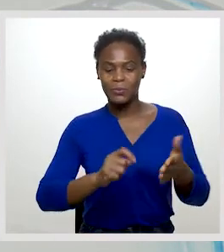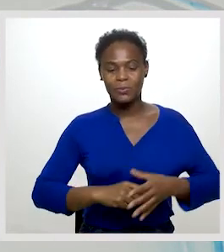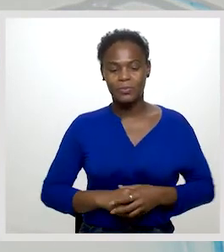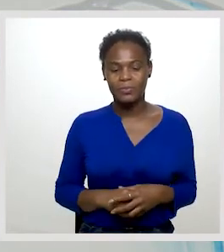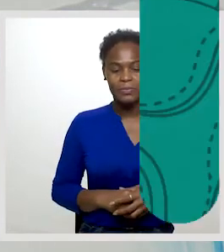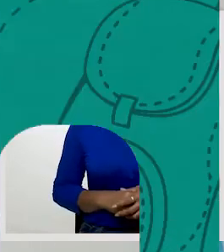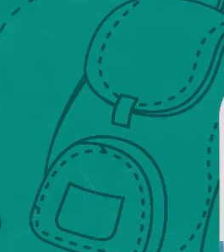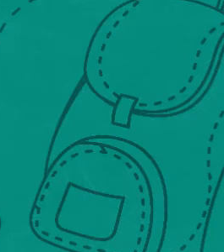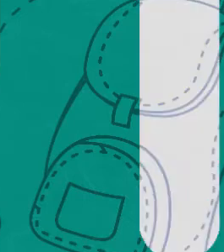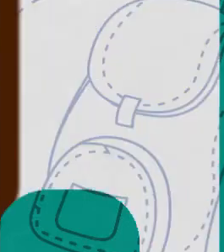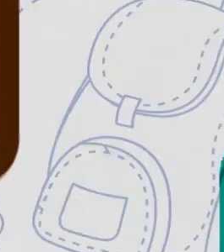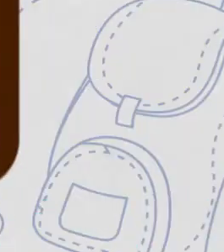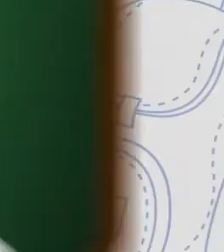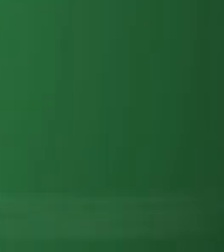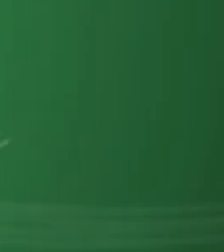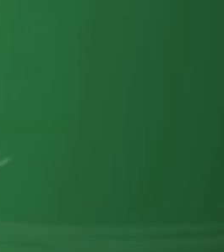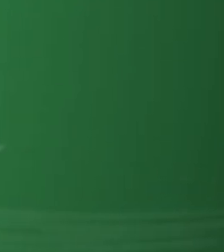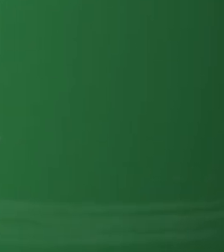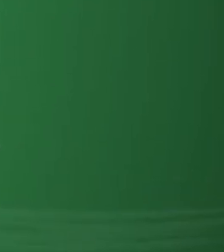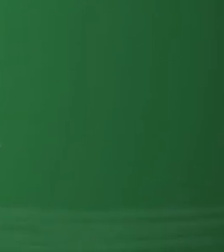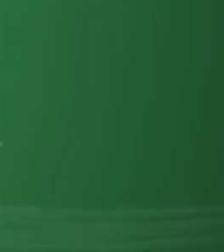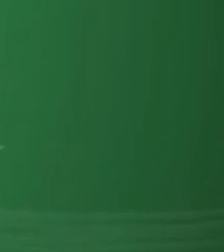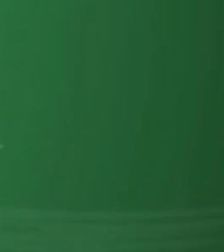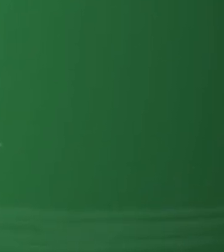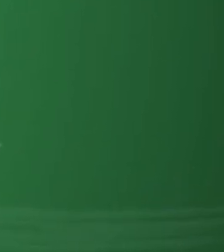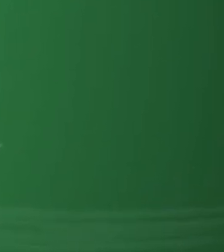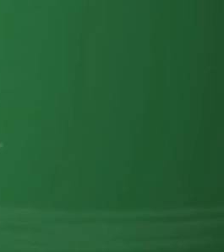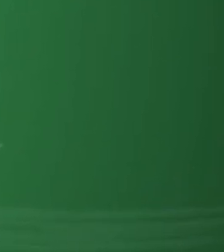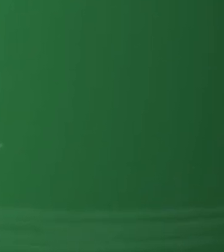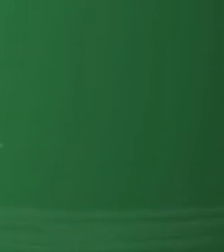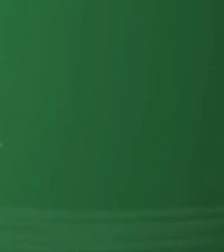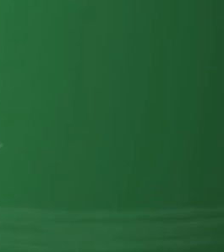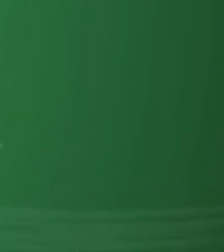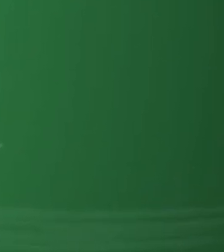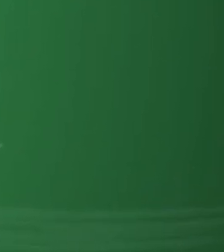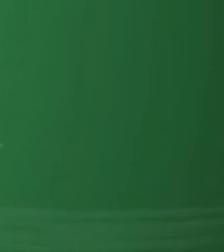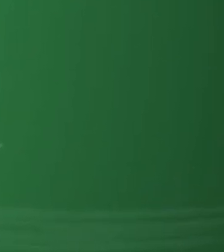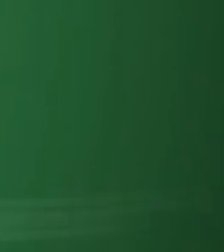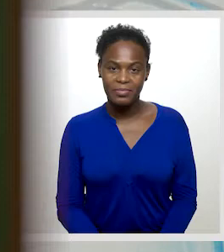exercício.